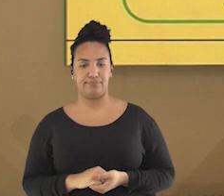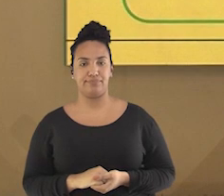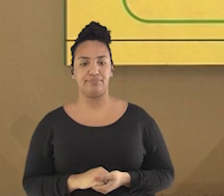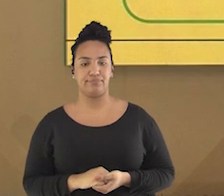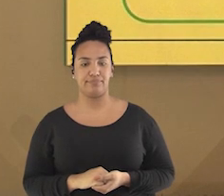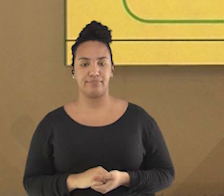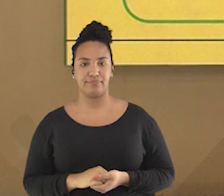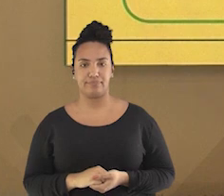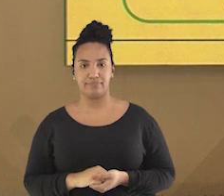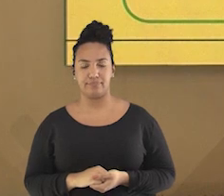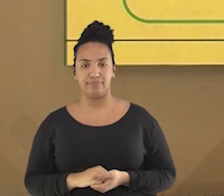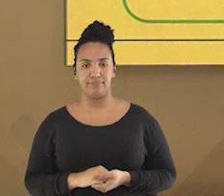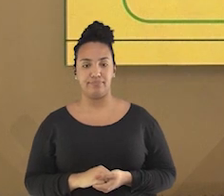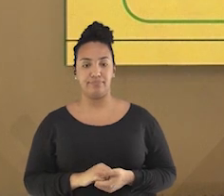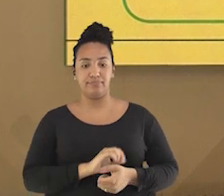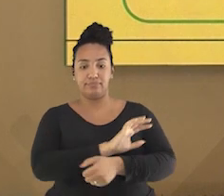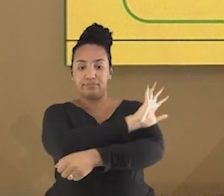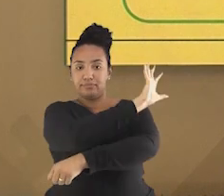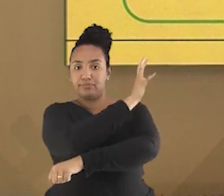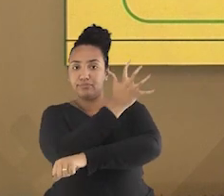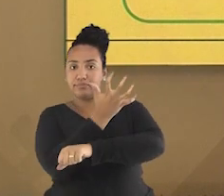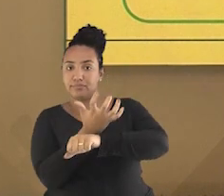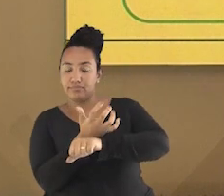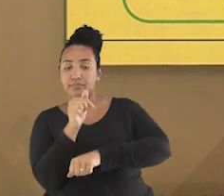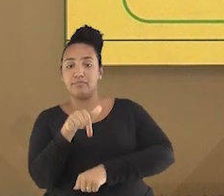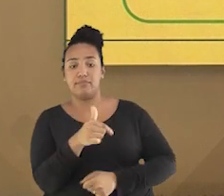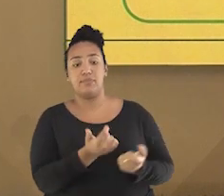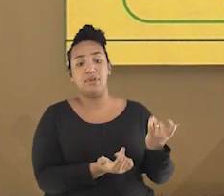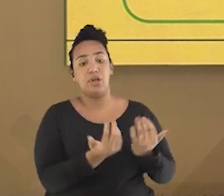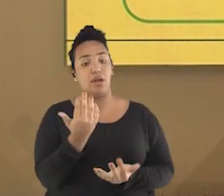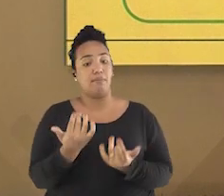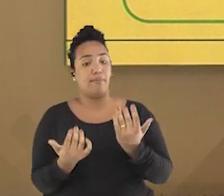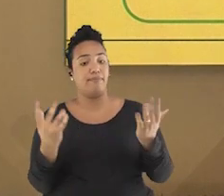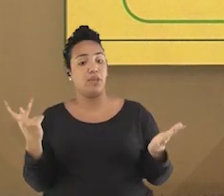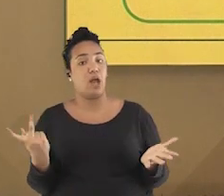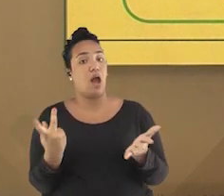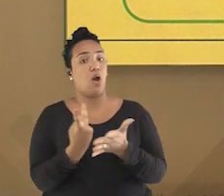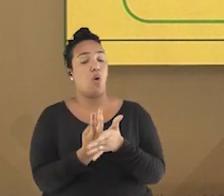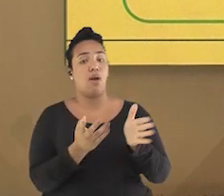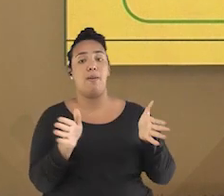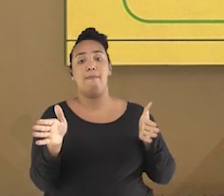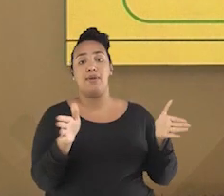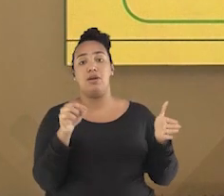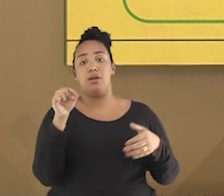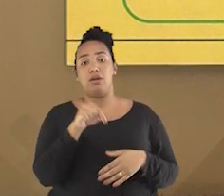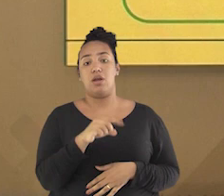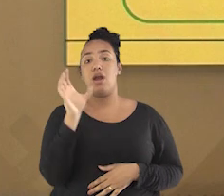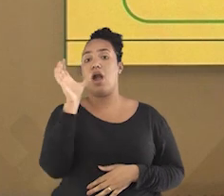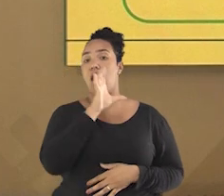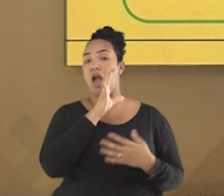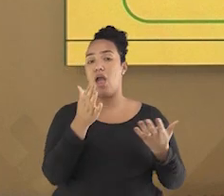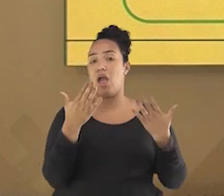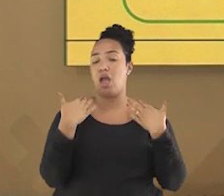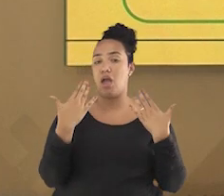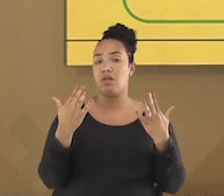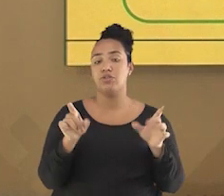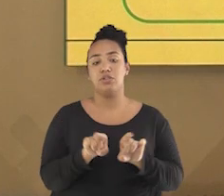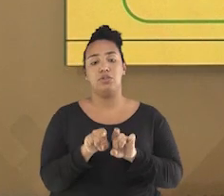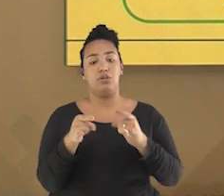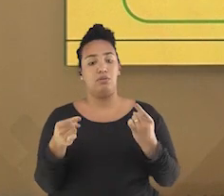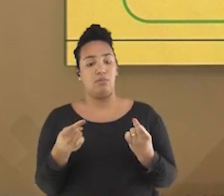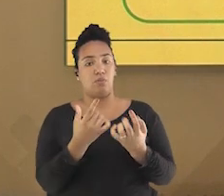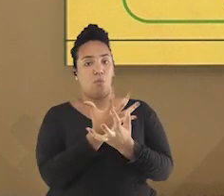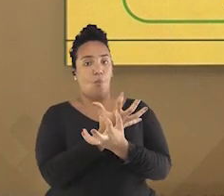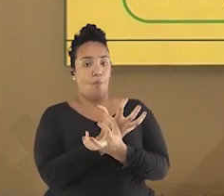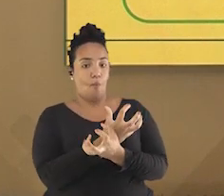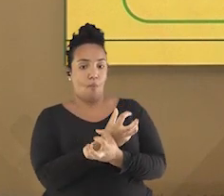As queimadas do cerrado acontecem nos períodos mais quentes e secos do ano, onde não